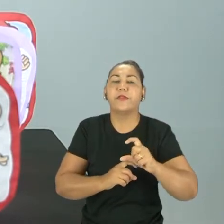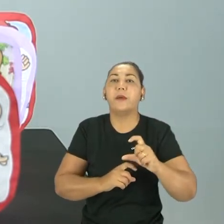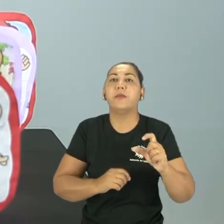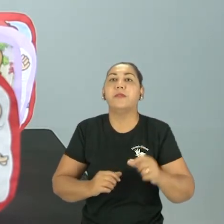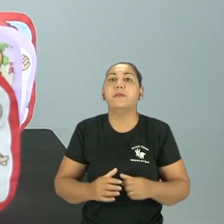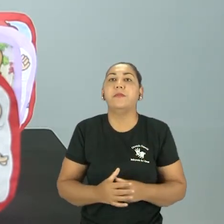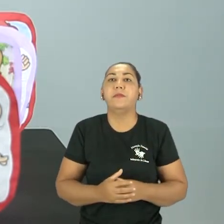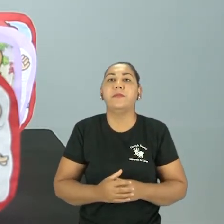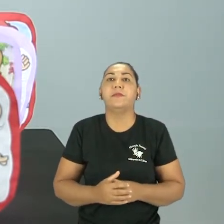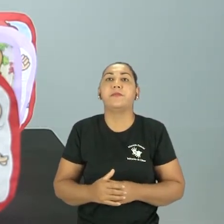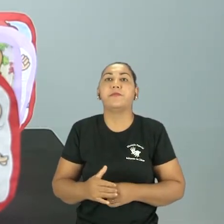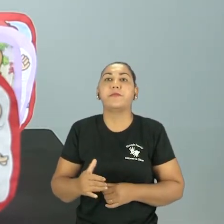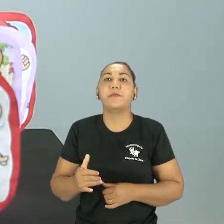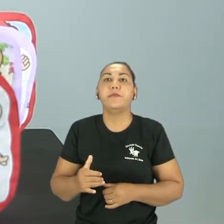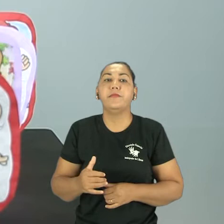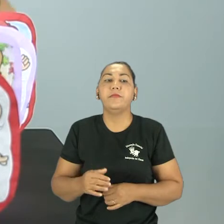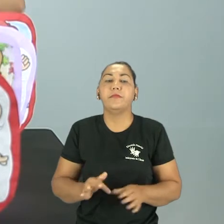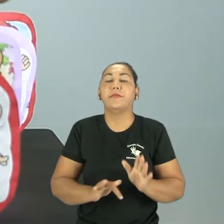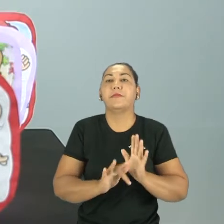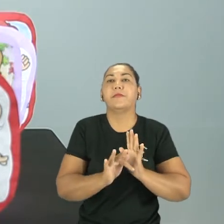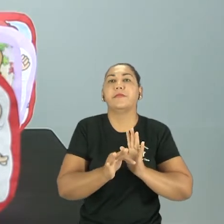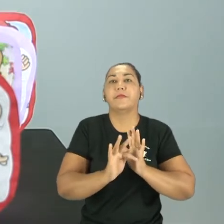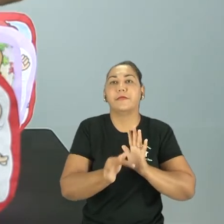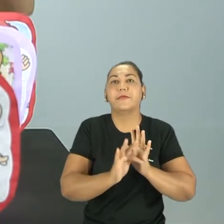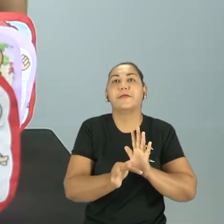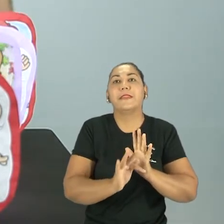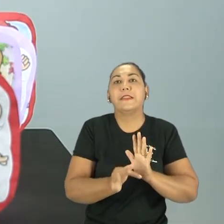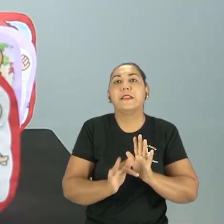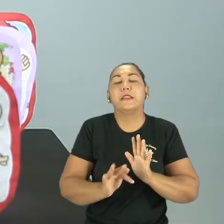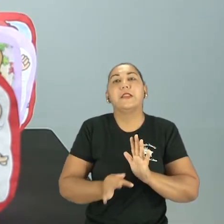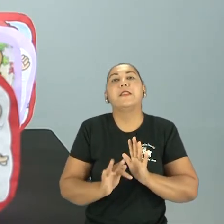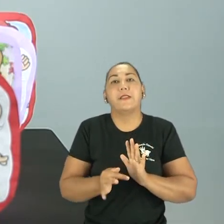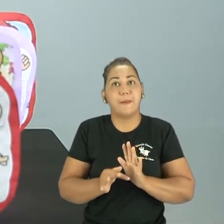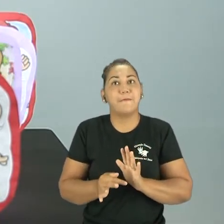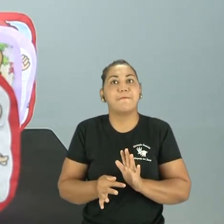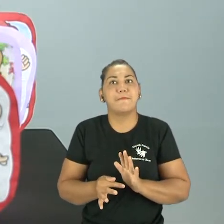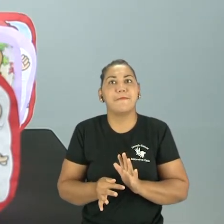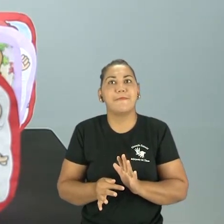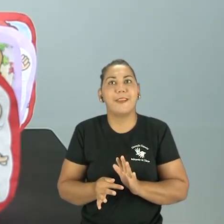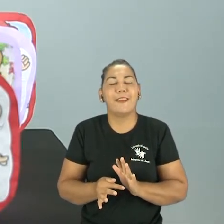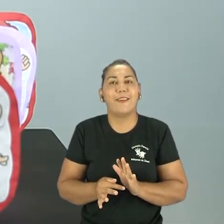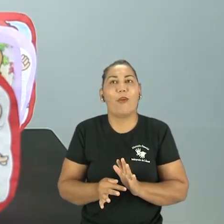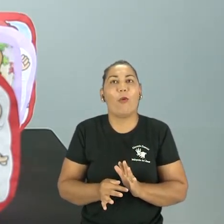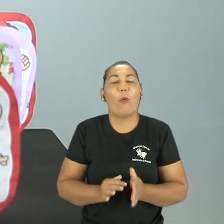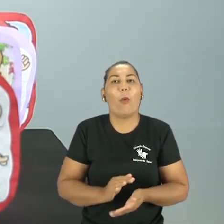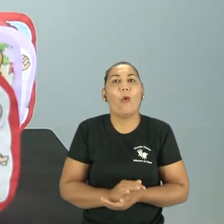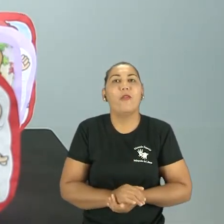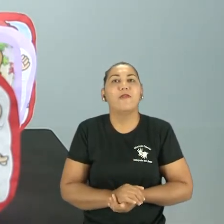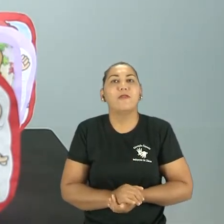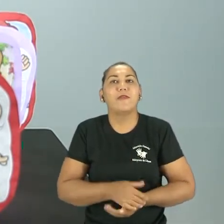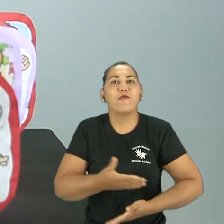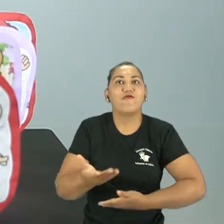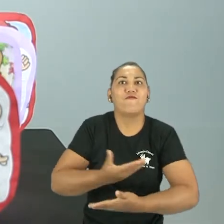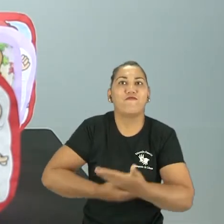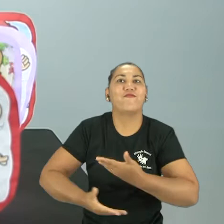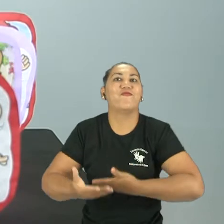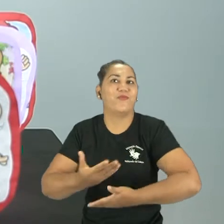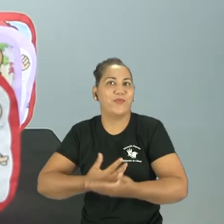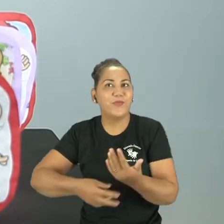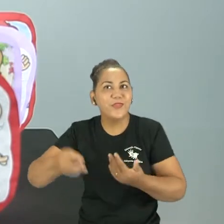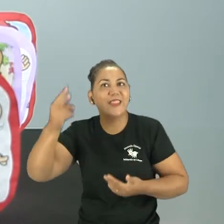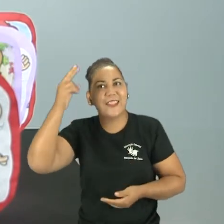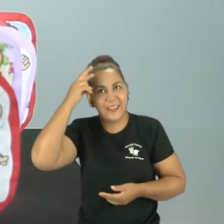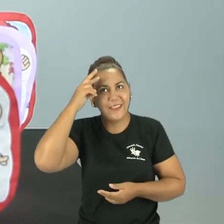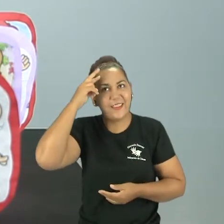a Julieta, o Cebolinha, o Romeu, então eles ficam fazendo aquelas, compartilhando, né, de histórias, claro,